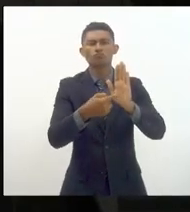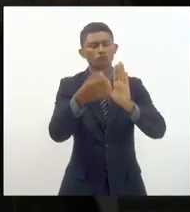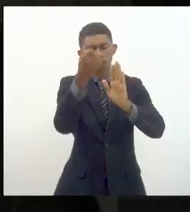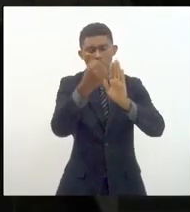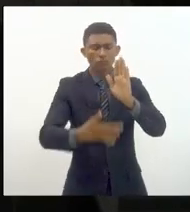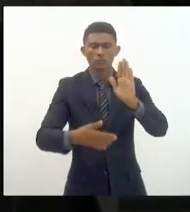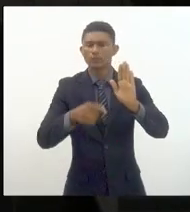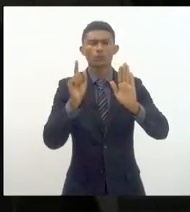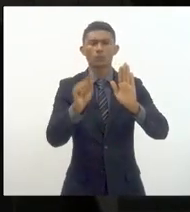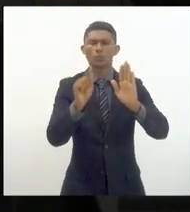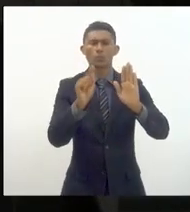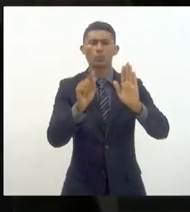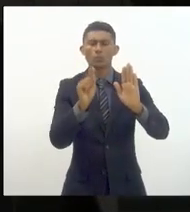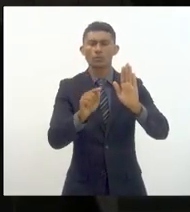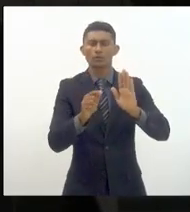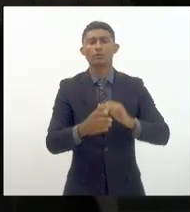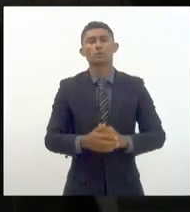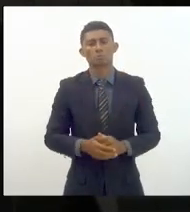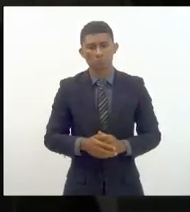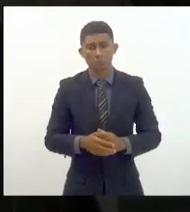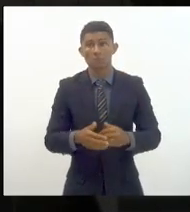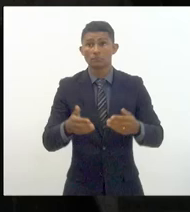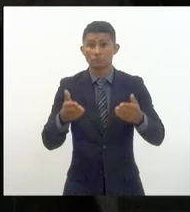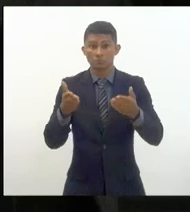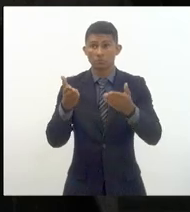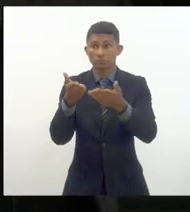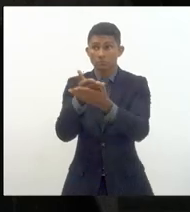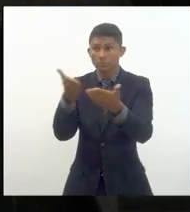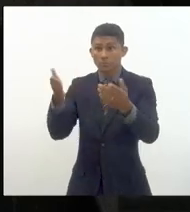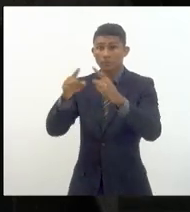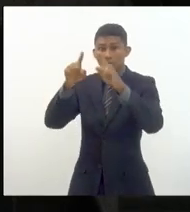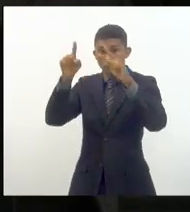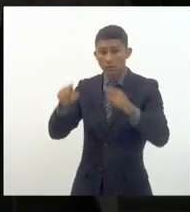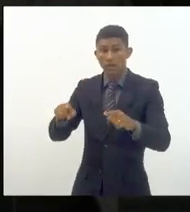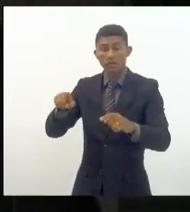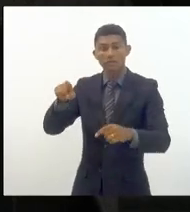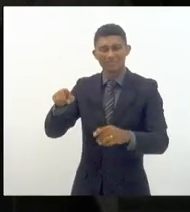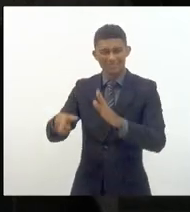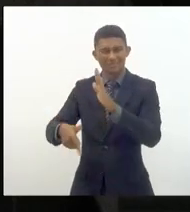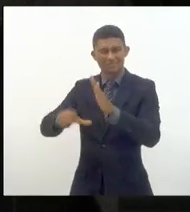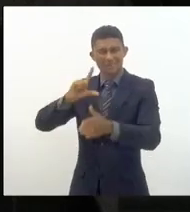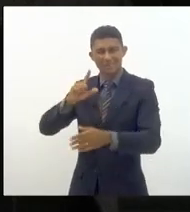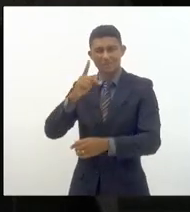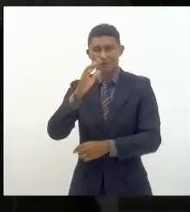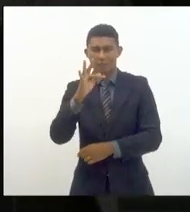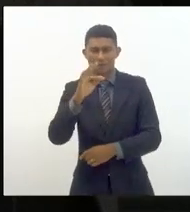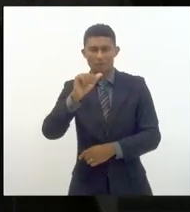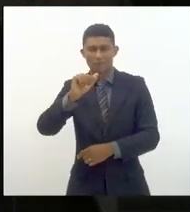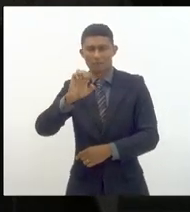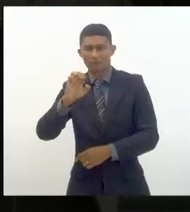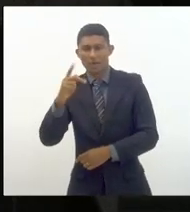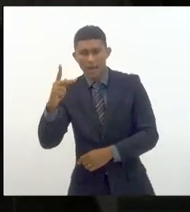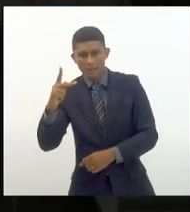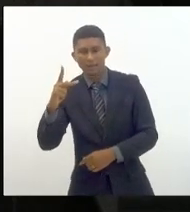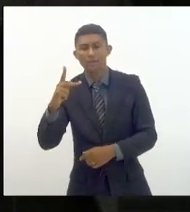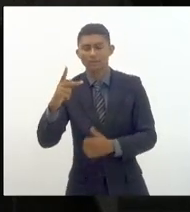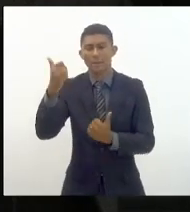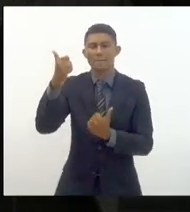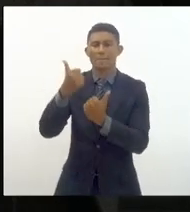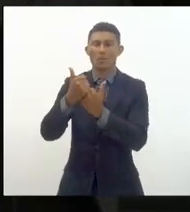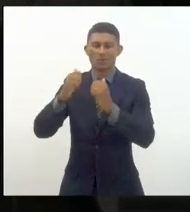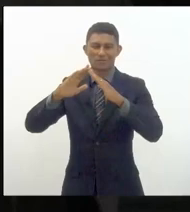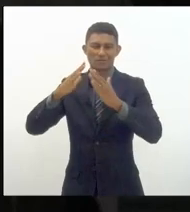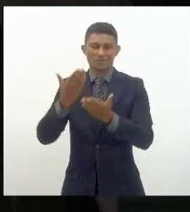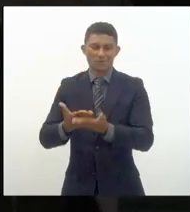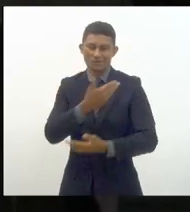busca resolver a situação dos servidores da antiga faep Fundação de Apoio à escola pública é de